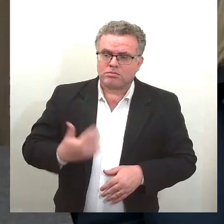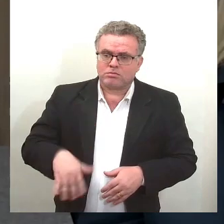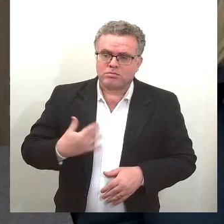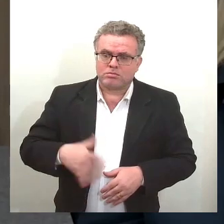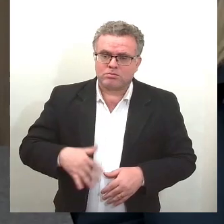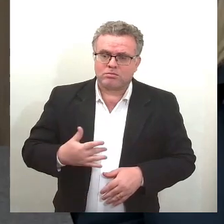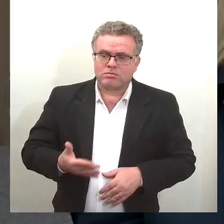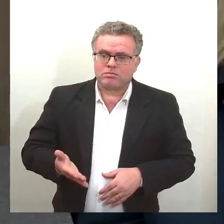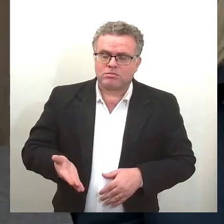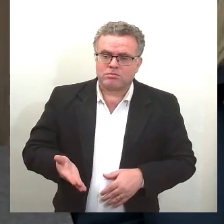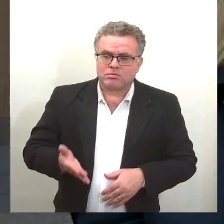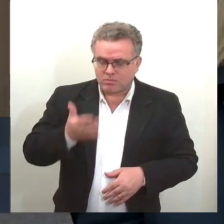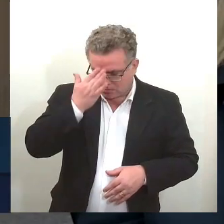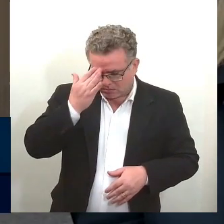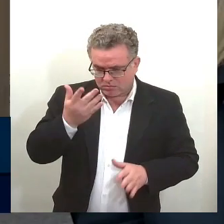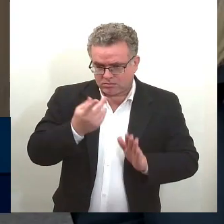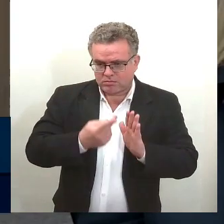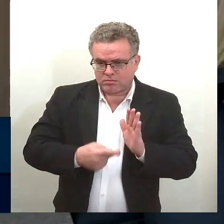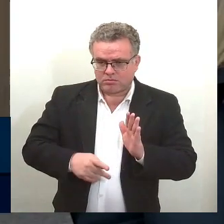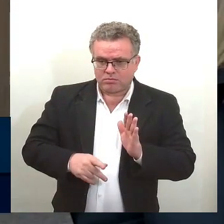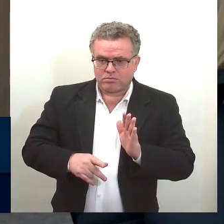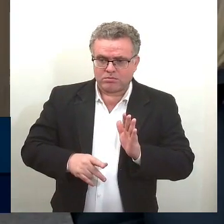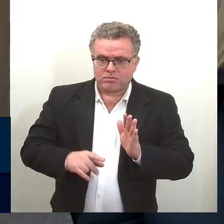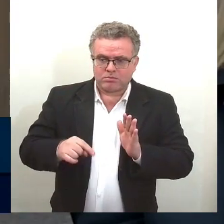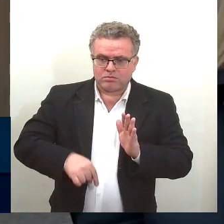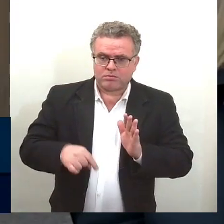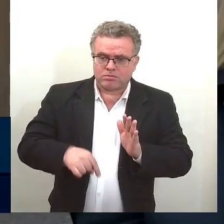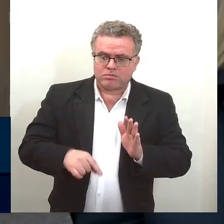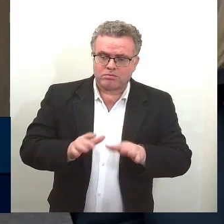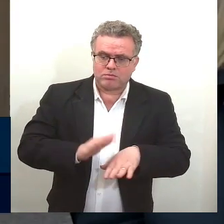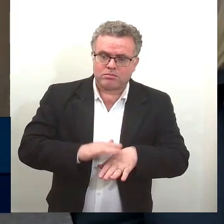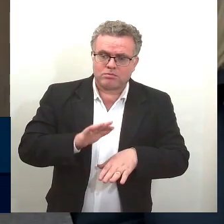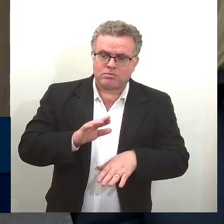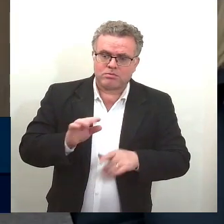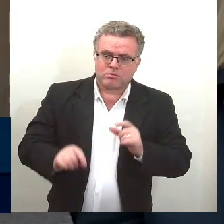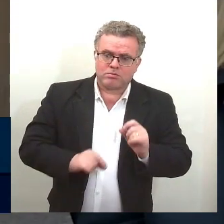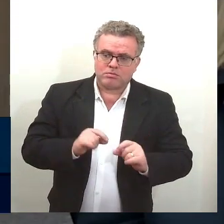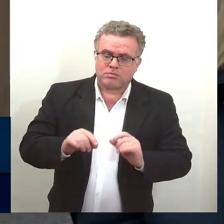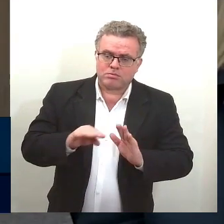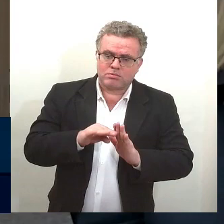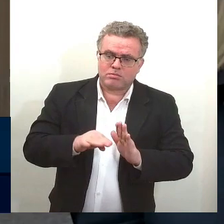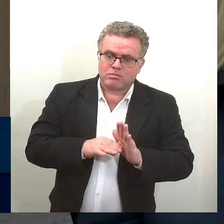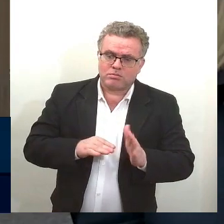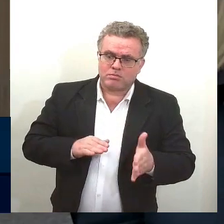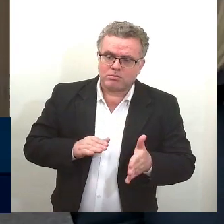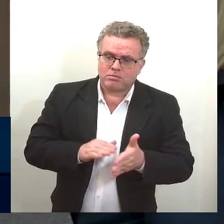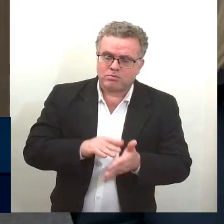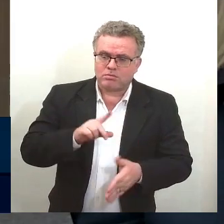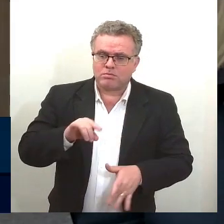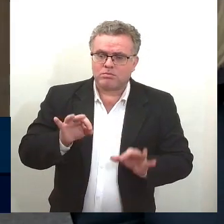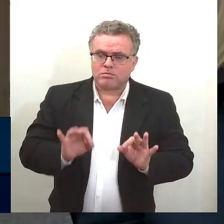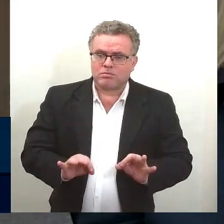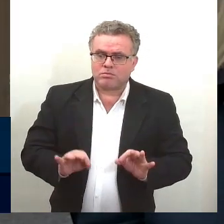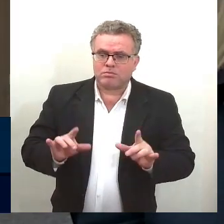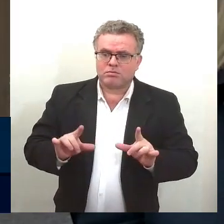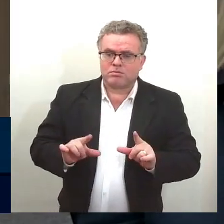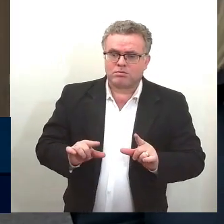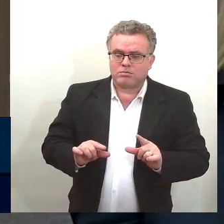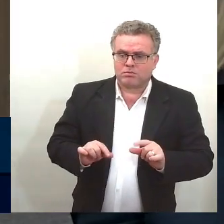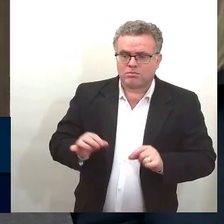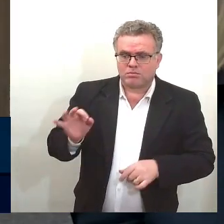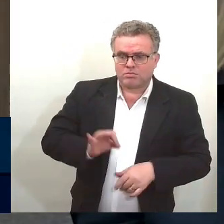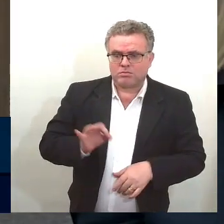casa. Só que esse projeto ele tem prazo, né, da redução da alíquota. E já terminou a redução da